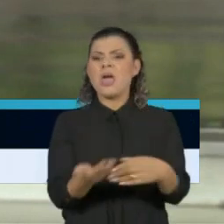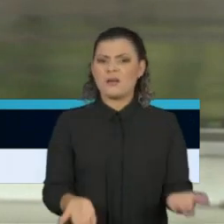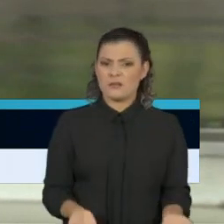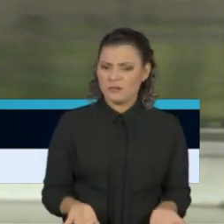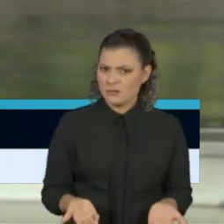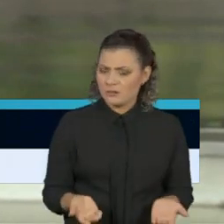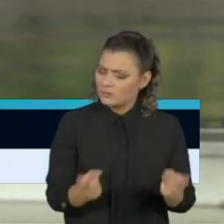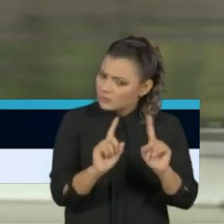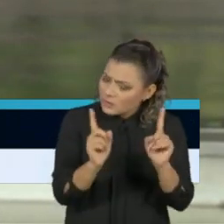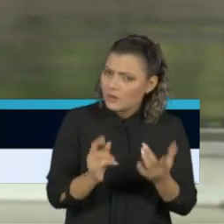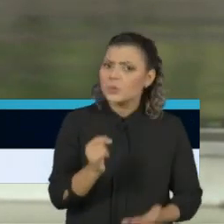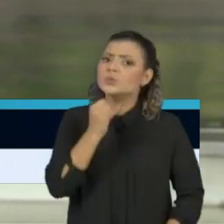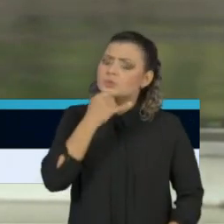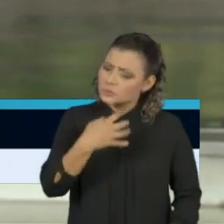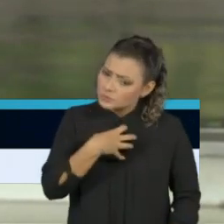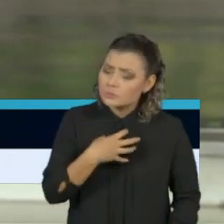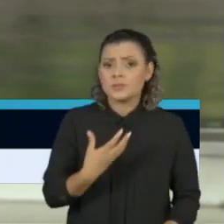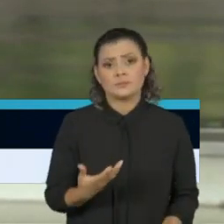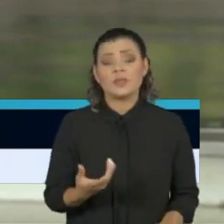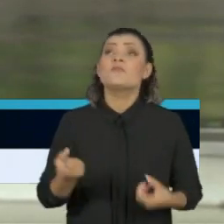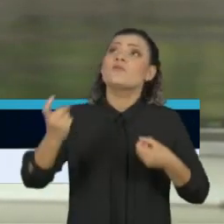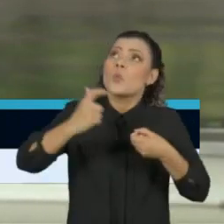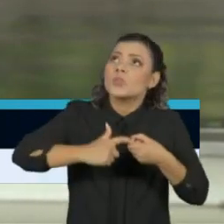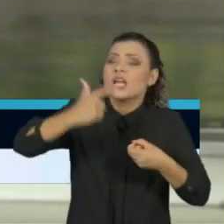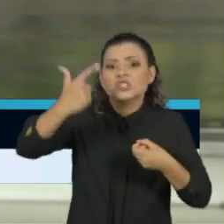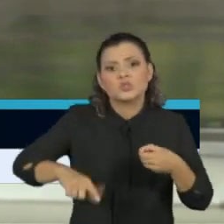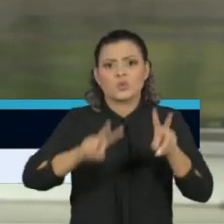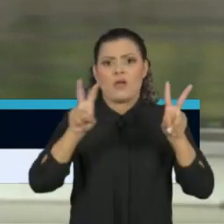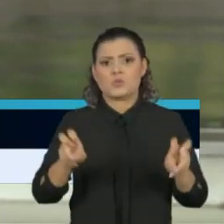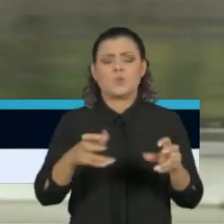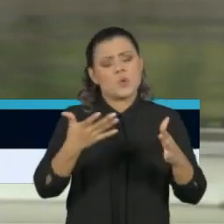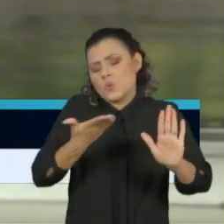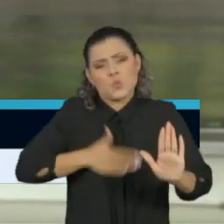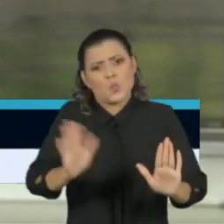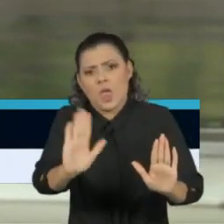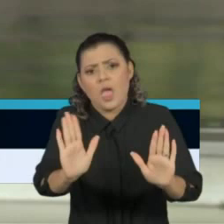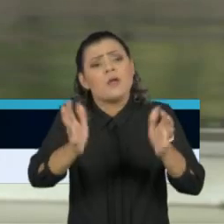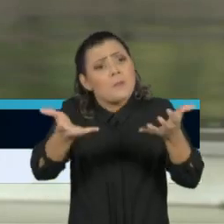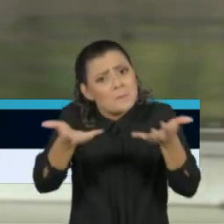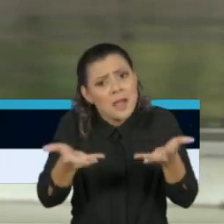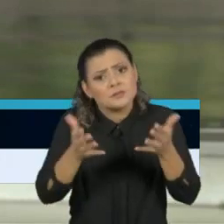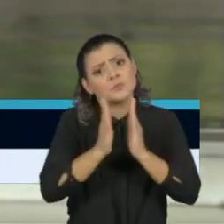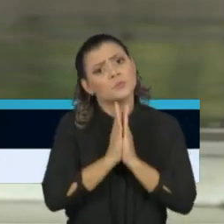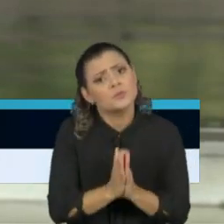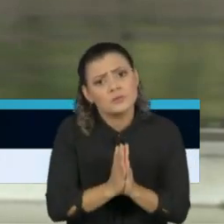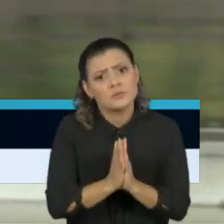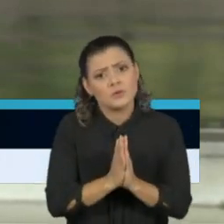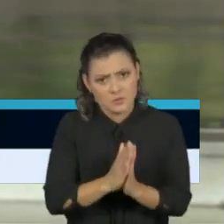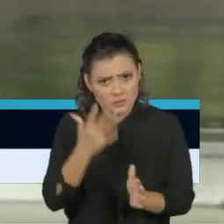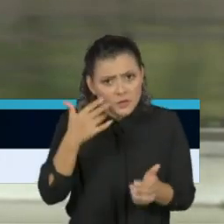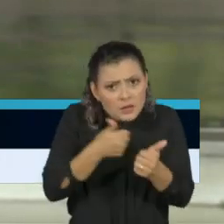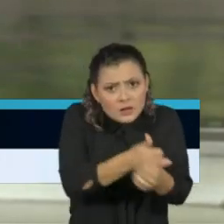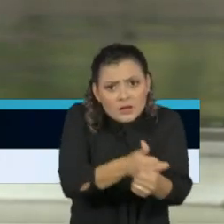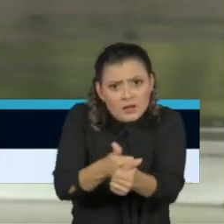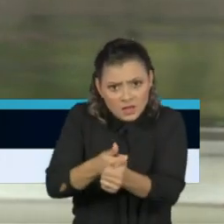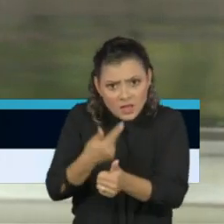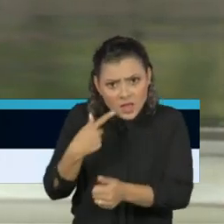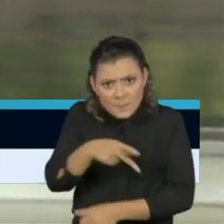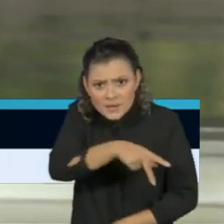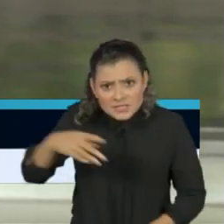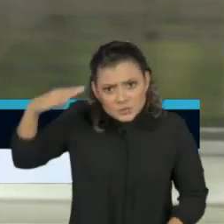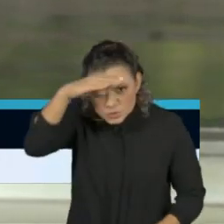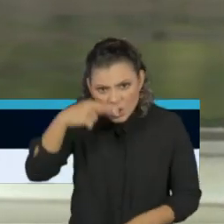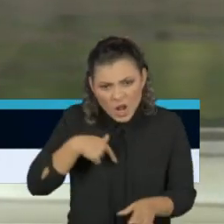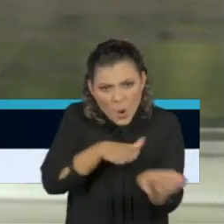também dizer, não gostaria de ter que voltar a este tema, mas neste caso, por favor, não sigam as orientações do presidente